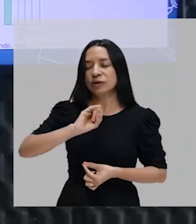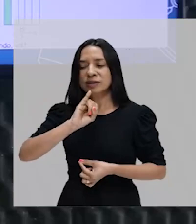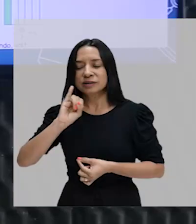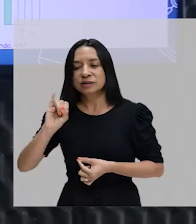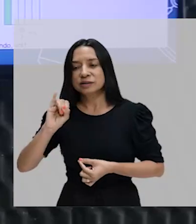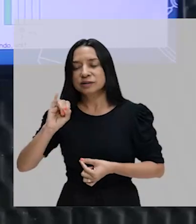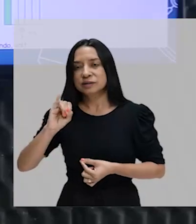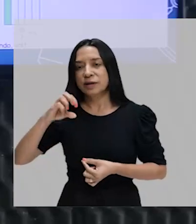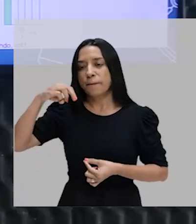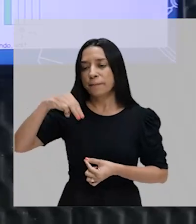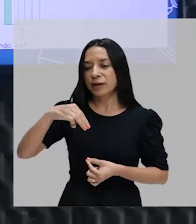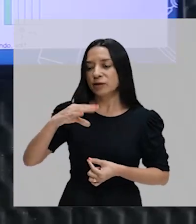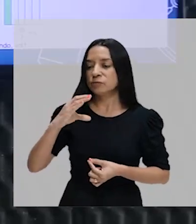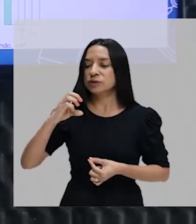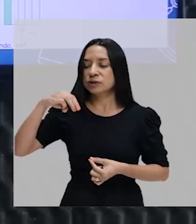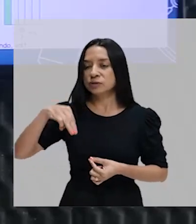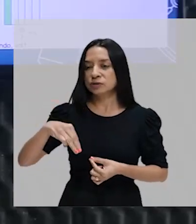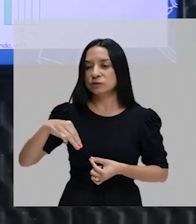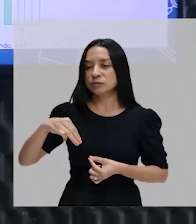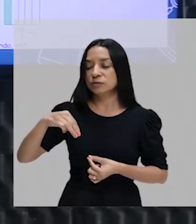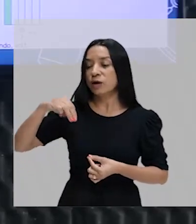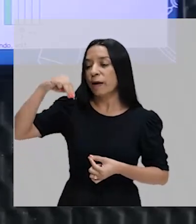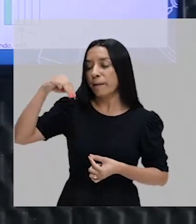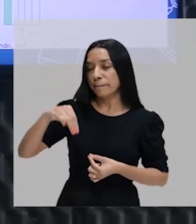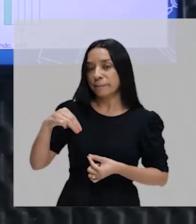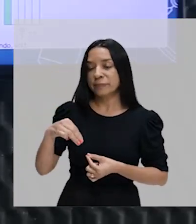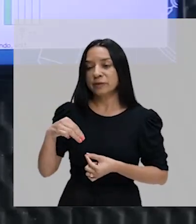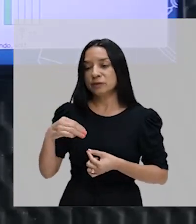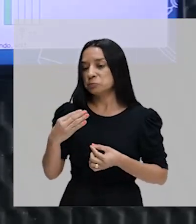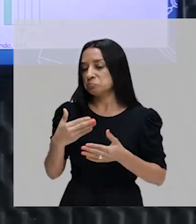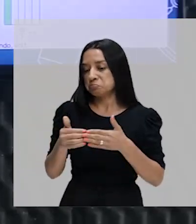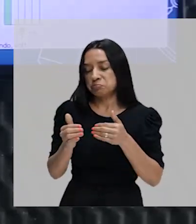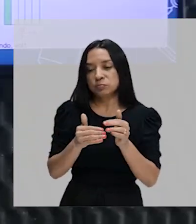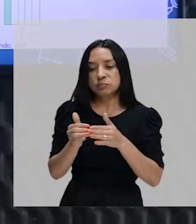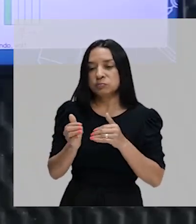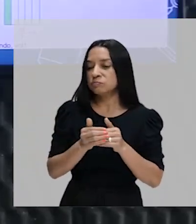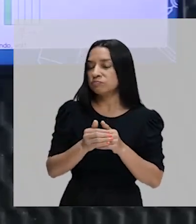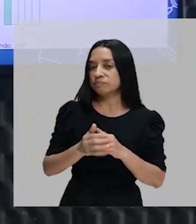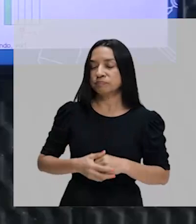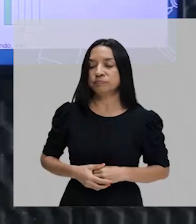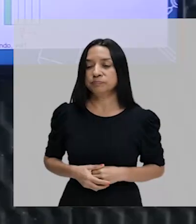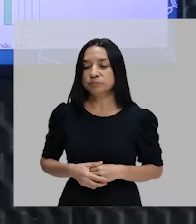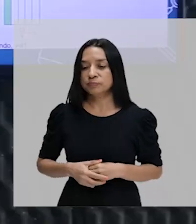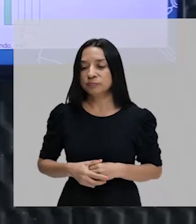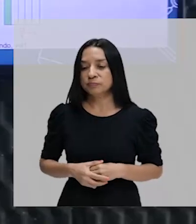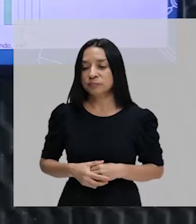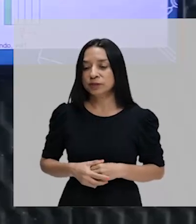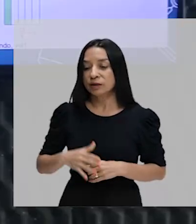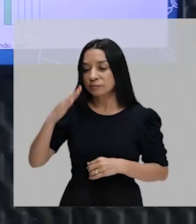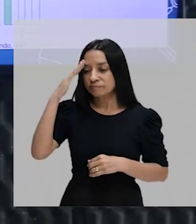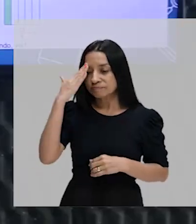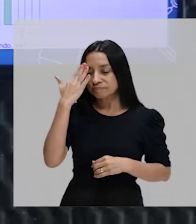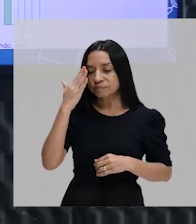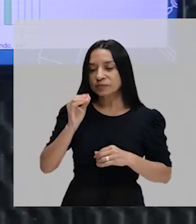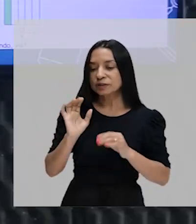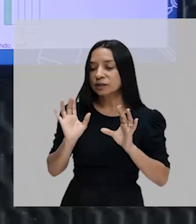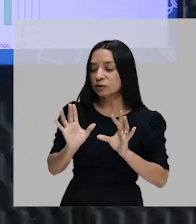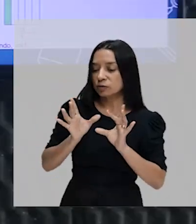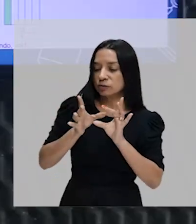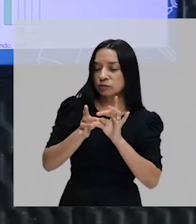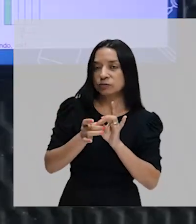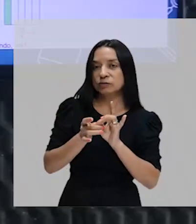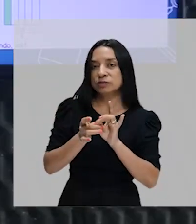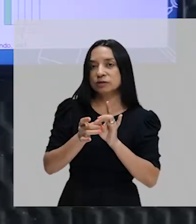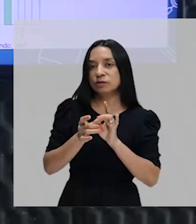centímetro, milímetro, quilômetro, hectare, a gente não está levando isso em conta, tá? É só para que você entenda essa